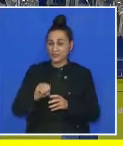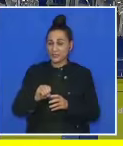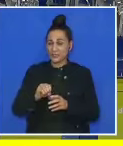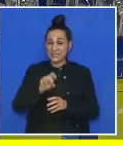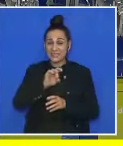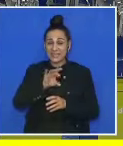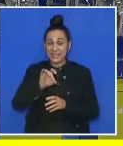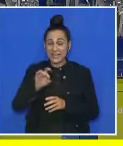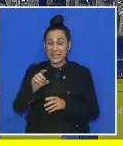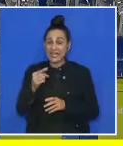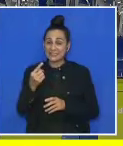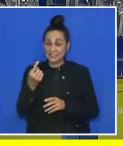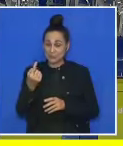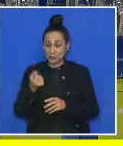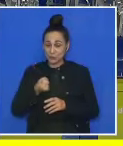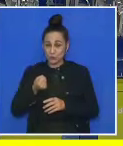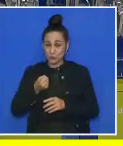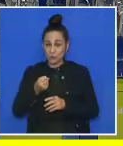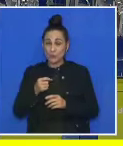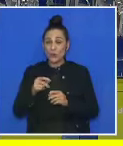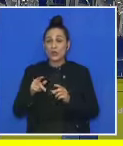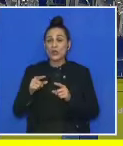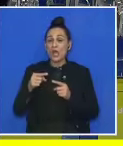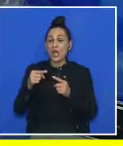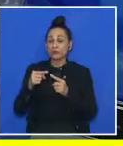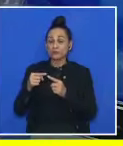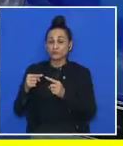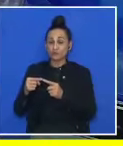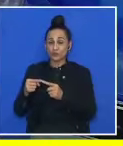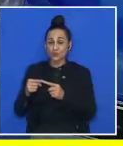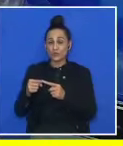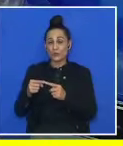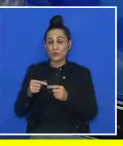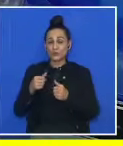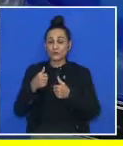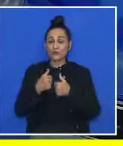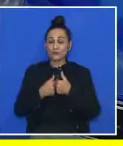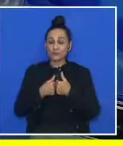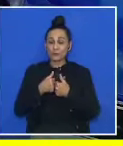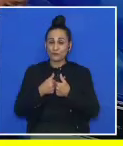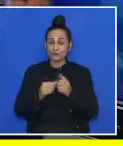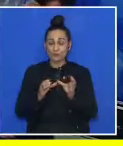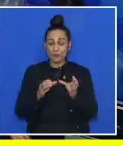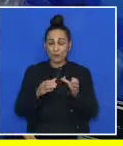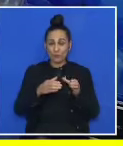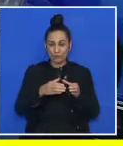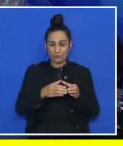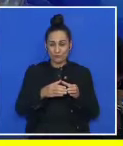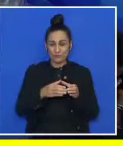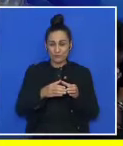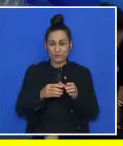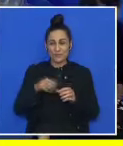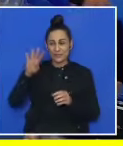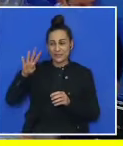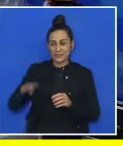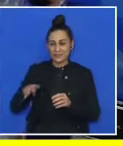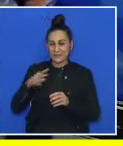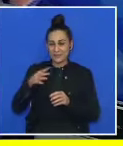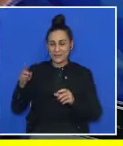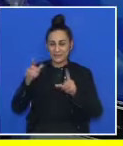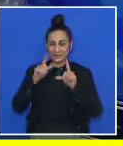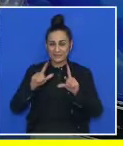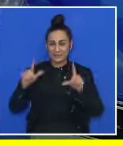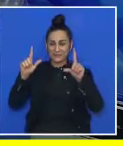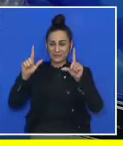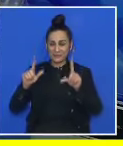sendo que cada número corresponde a um time de futebol conforme a tabela de times exposta na tela da TV. Você acompanhando cada